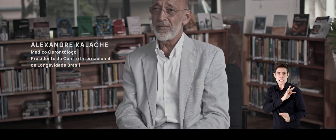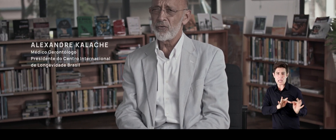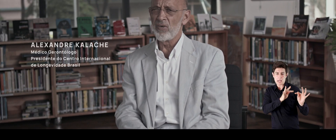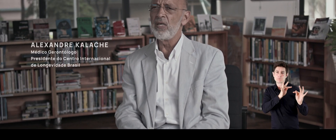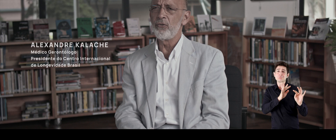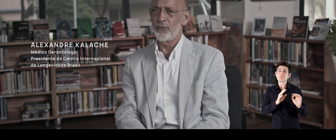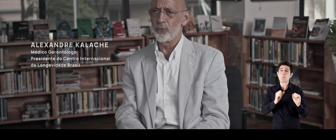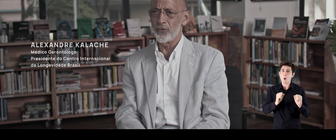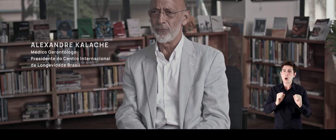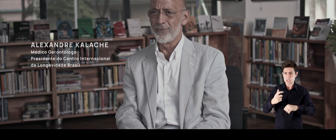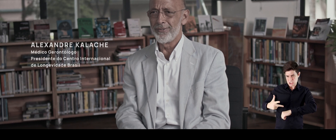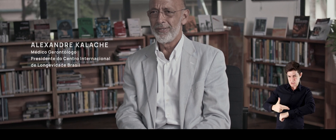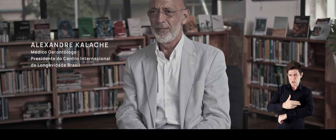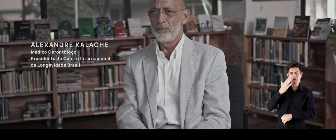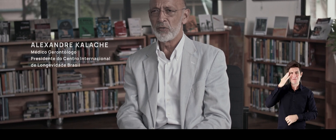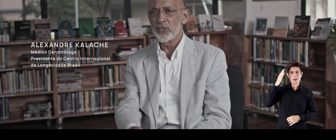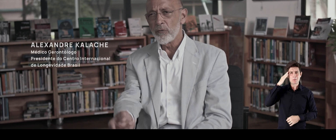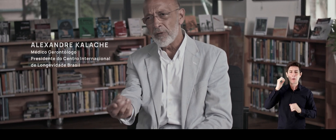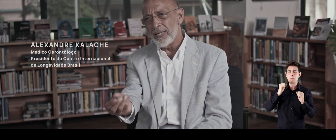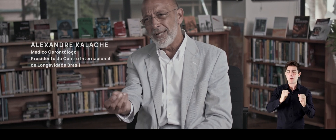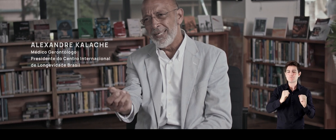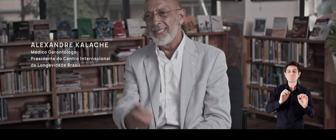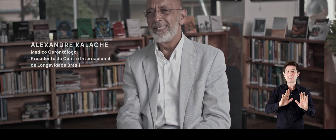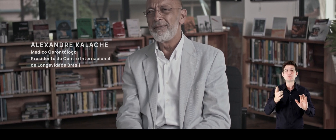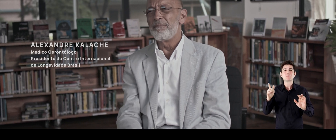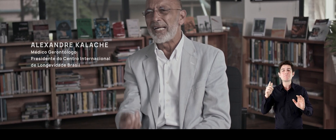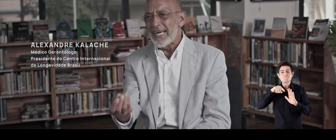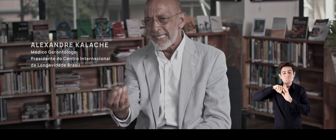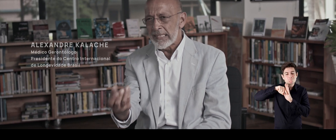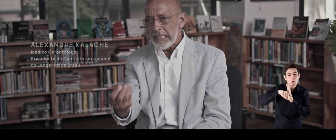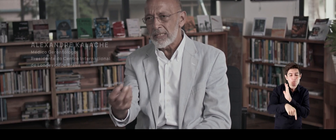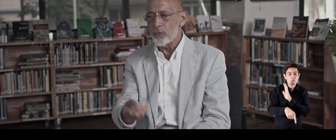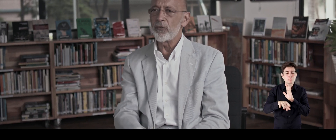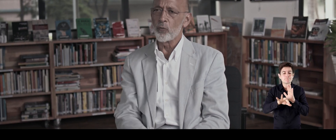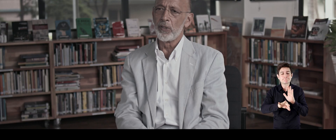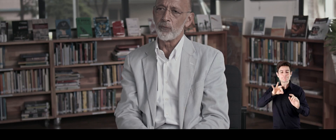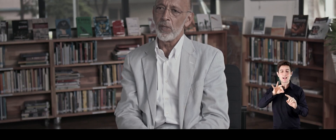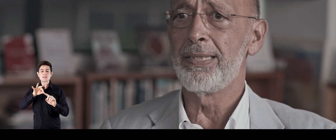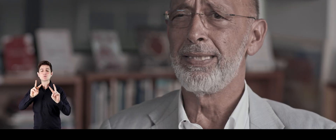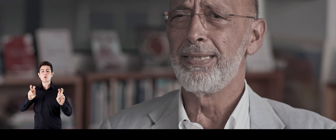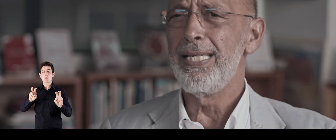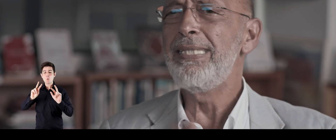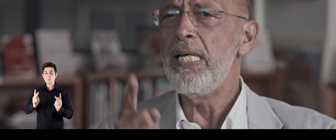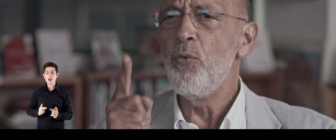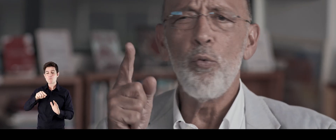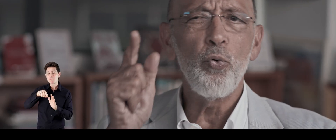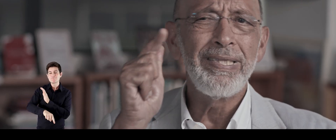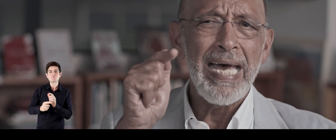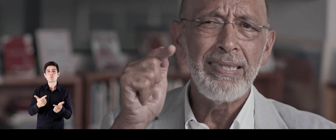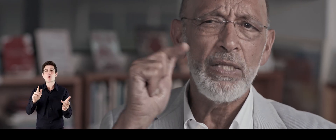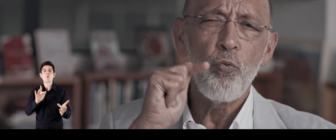talvez você seja um grande cirurgião, mas você não vai pegar a essência do ser humano. E aí